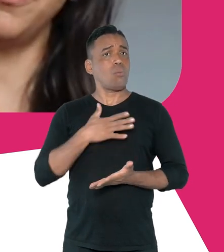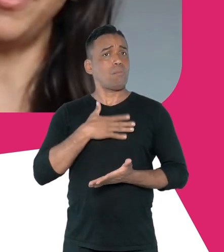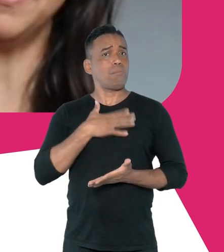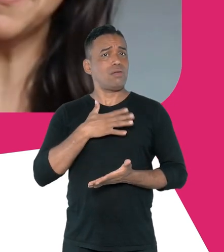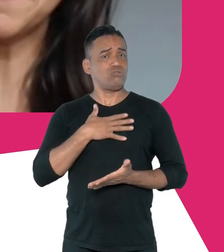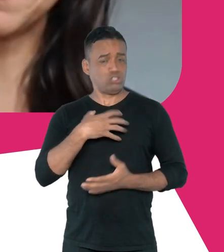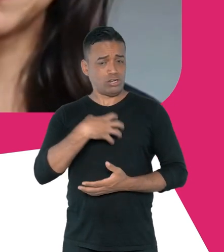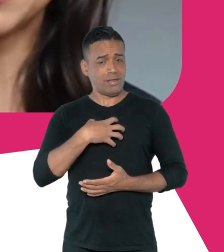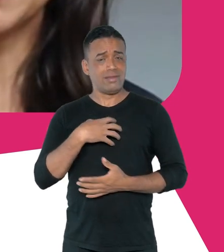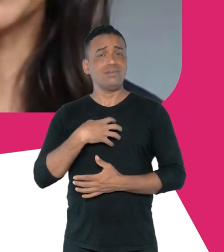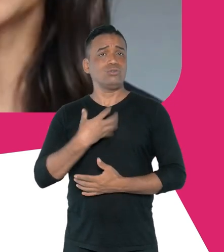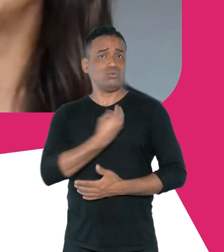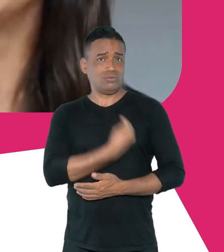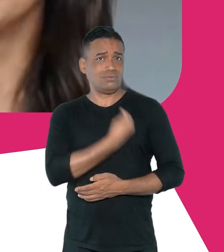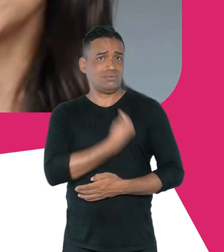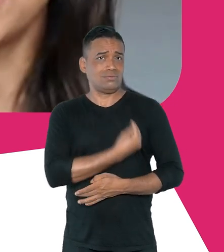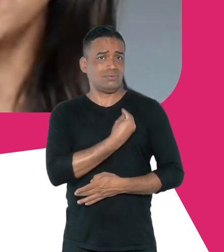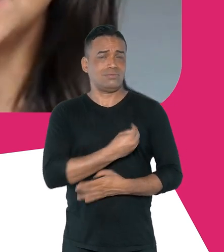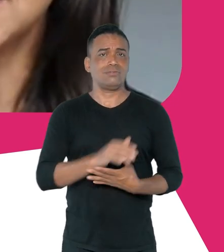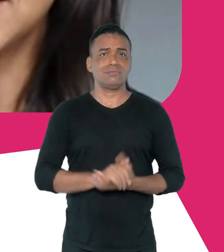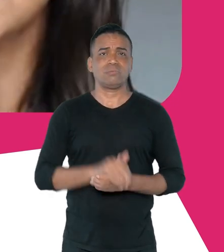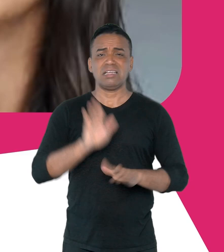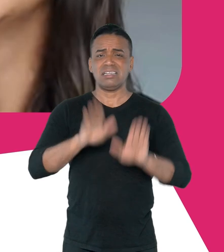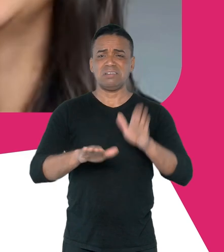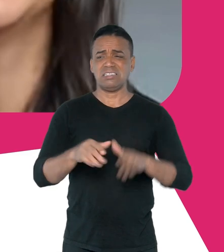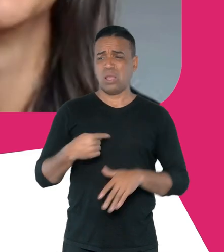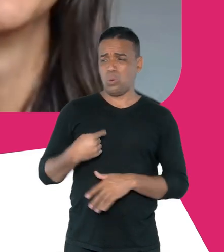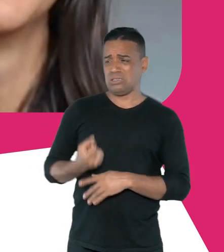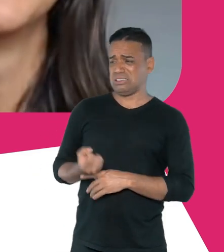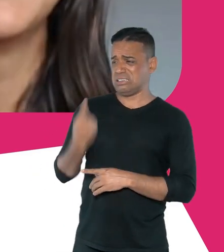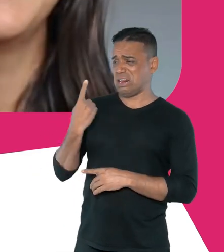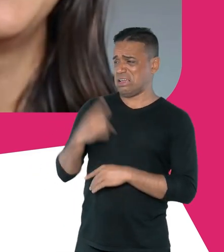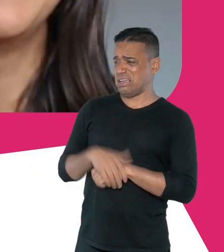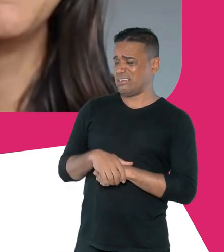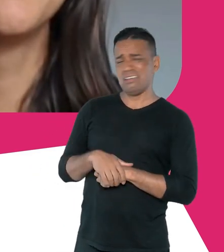forma de viver. Porque às vezes eu me achava estranha, assim.